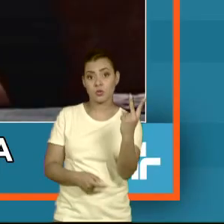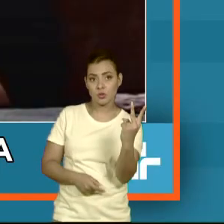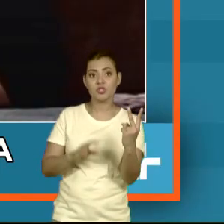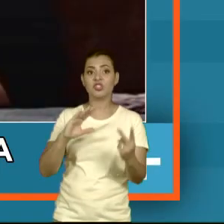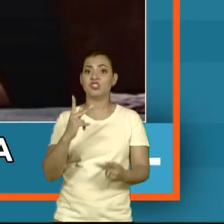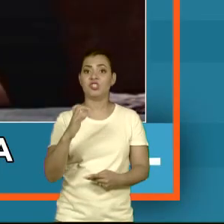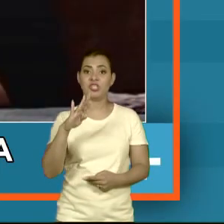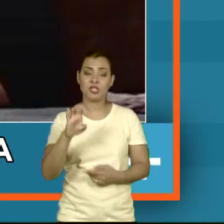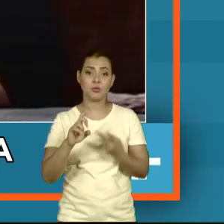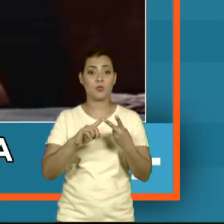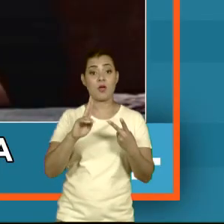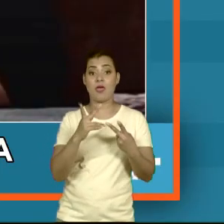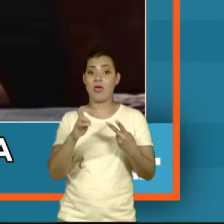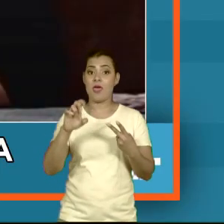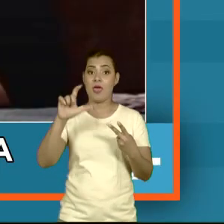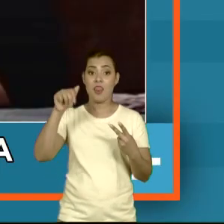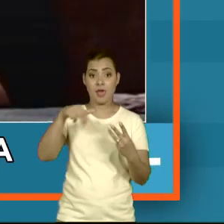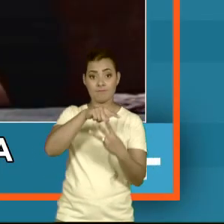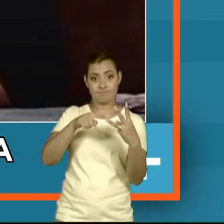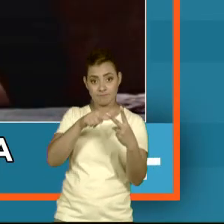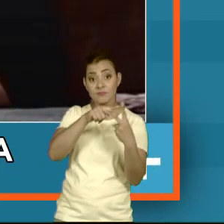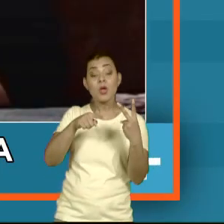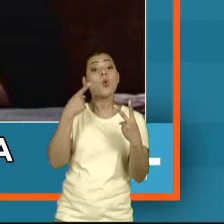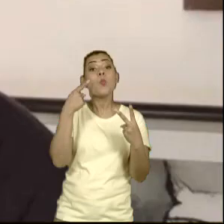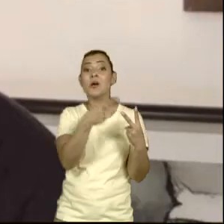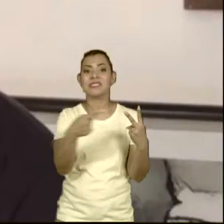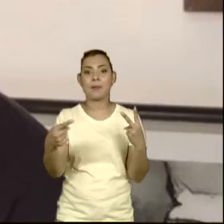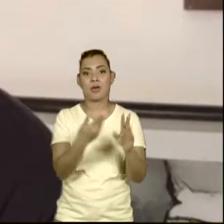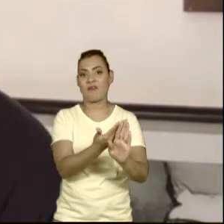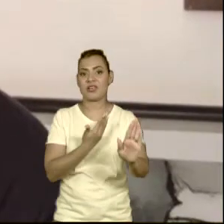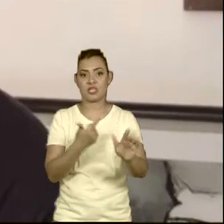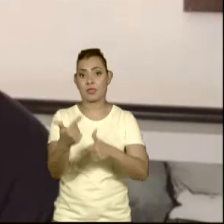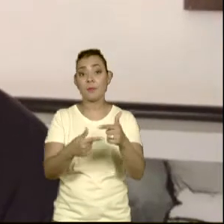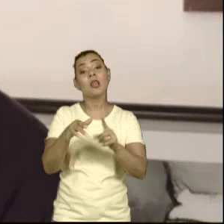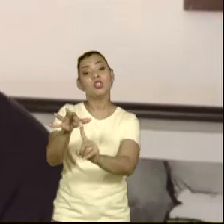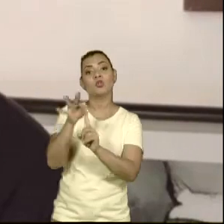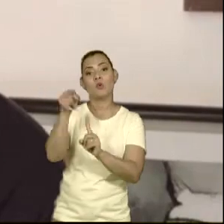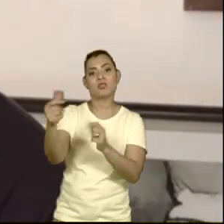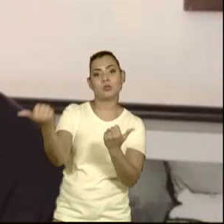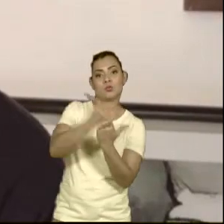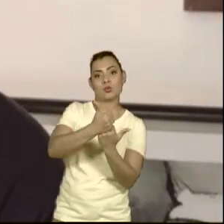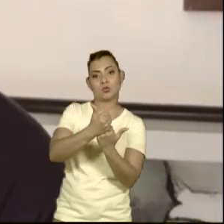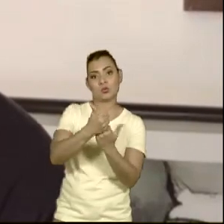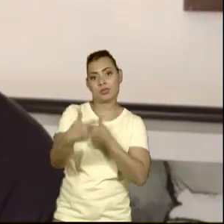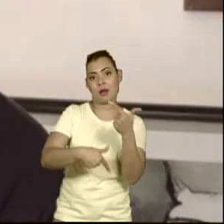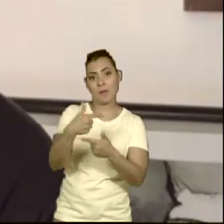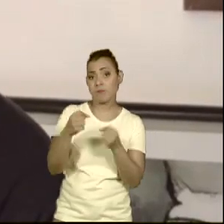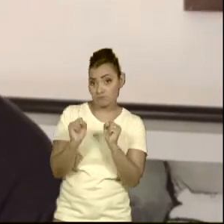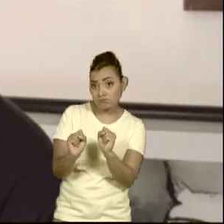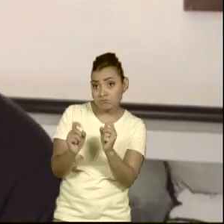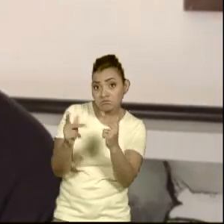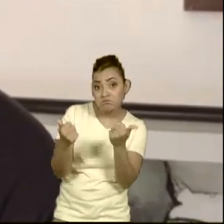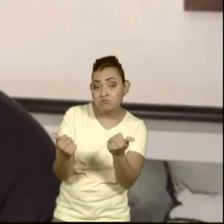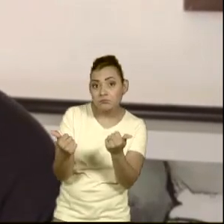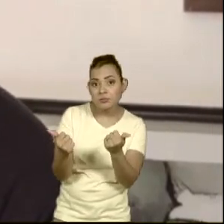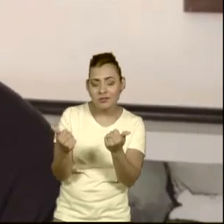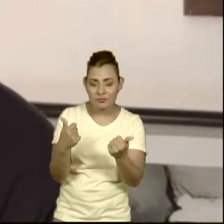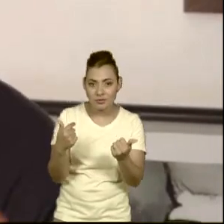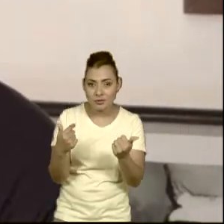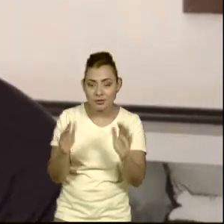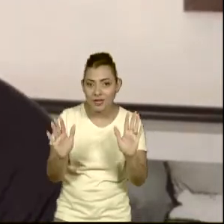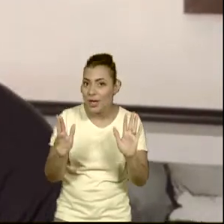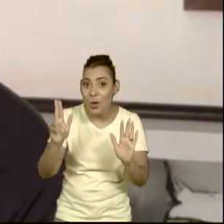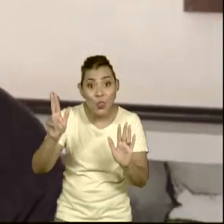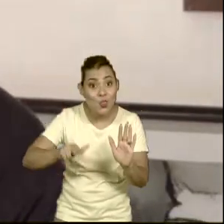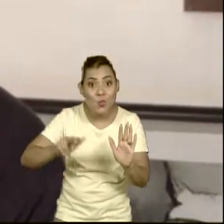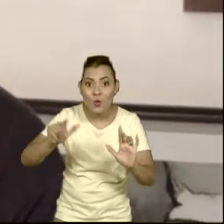Chiquinho Brandão e a Helen Helene, eles vão tirar uma semana de licença e eles indicaram você para cobrir essa uma semana. Cara, eu nunca